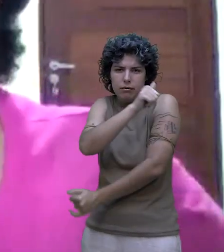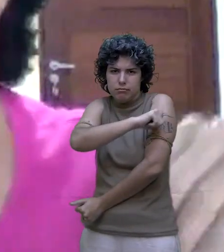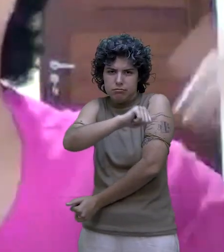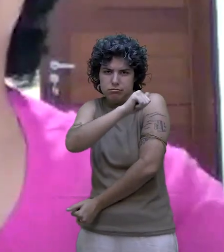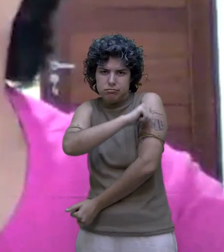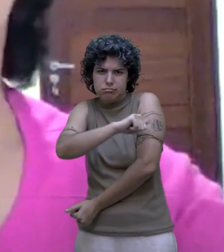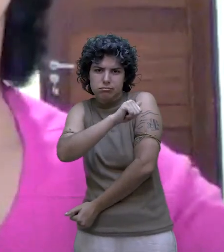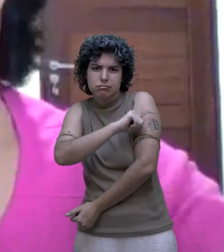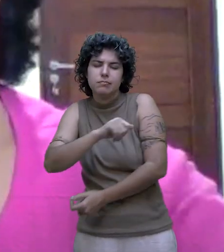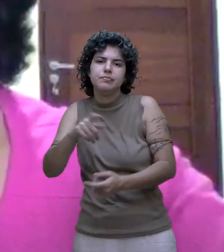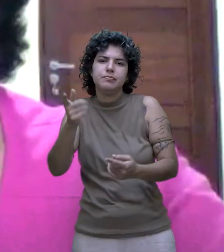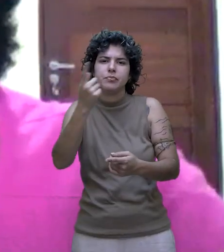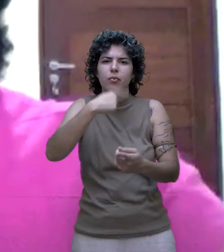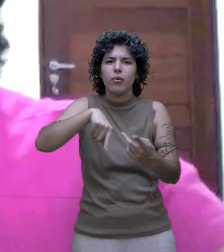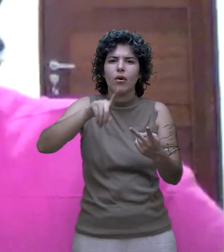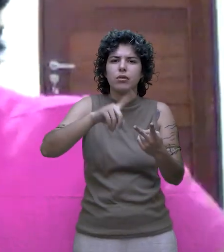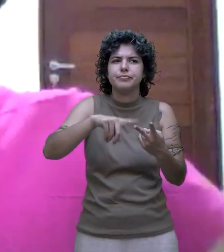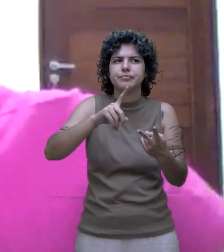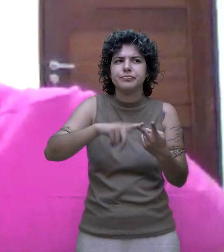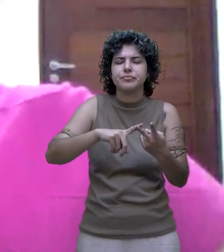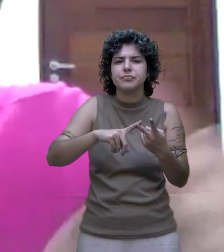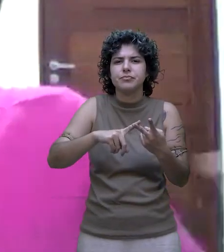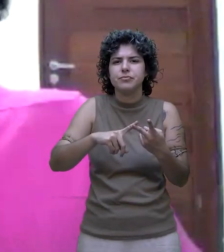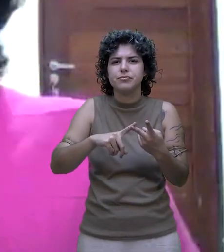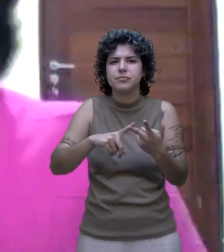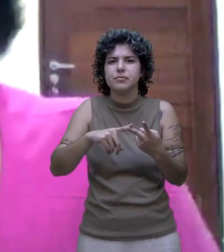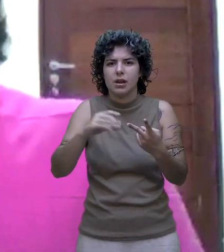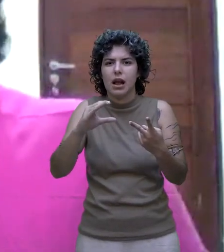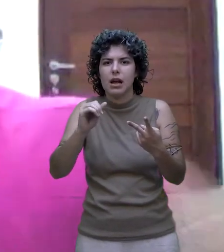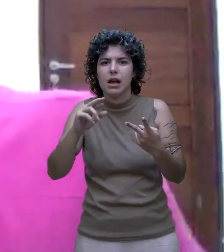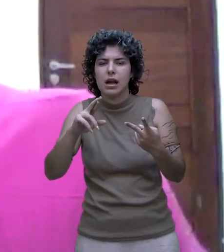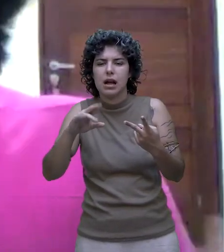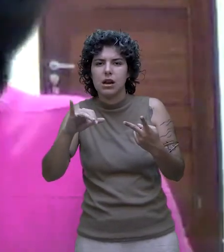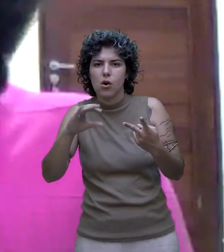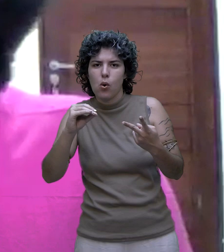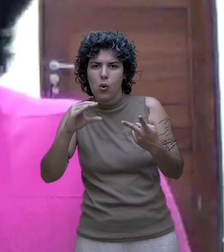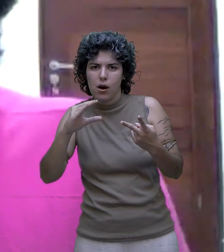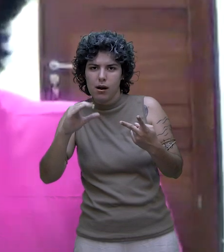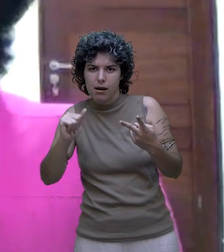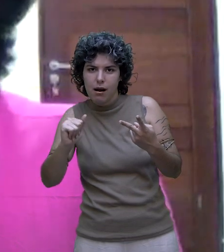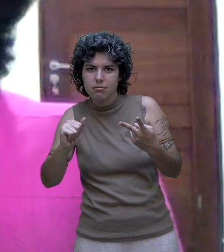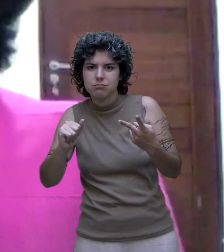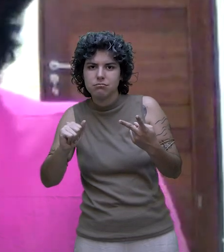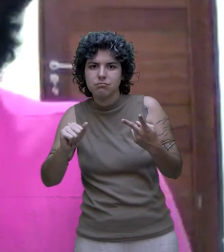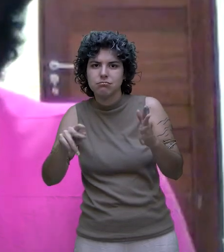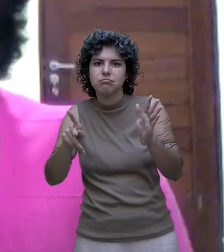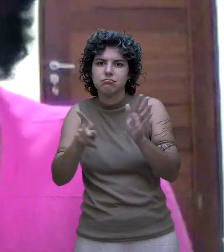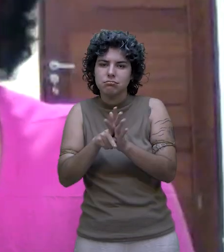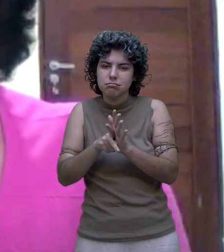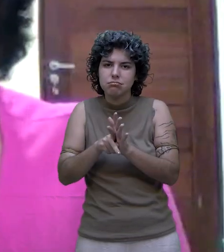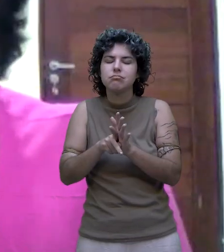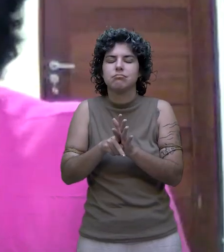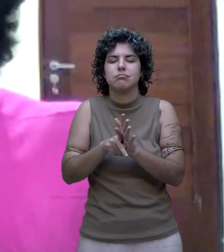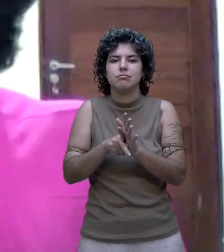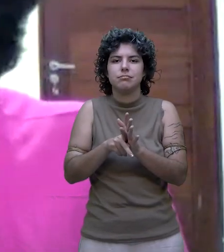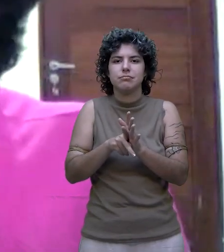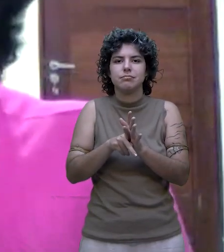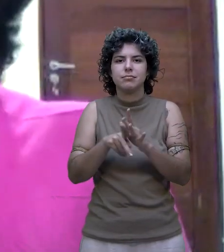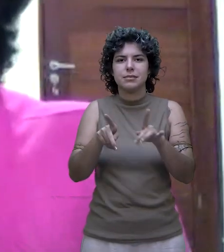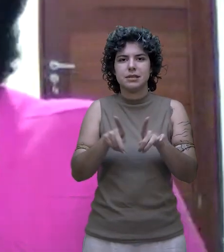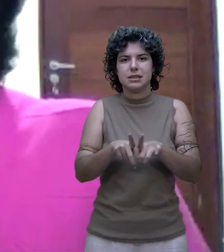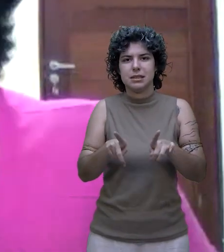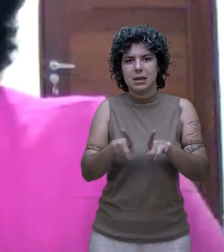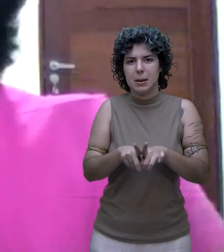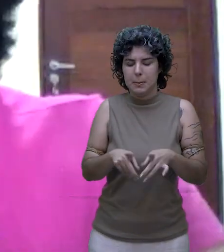a outra é como se fosse carioca, que é filha dela e tal, e aí também tem essa pincelada, porque quando a gente convive muito com a